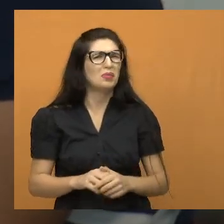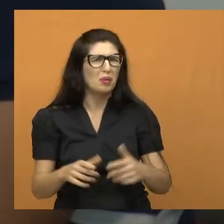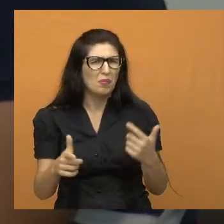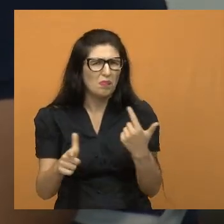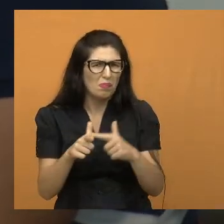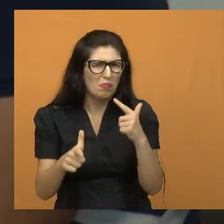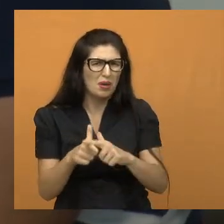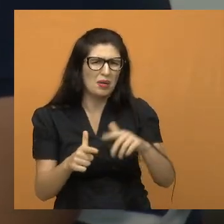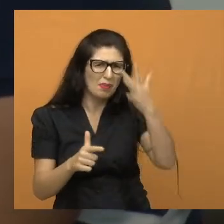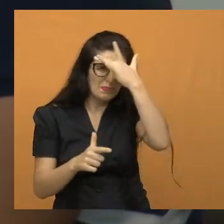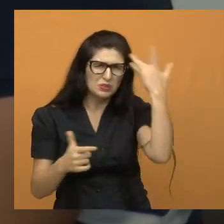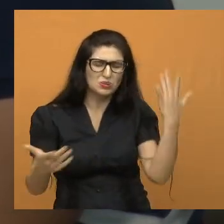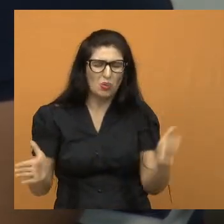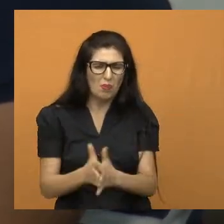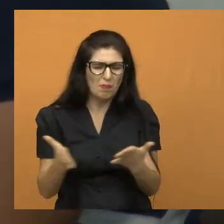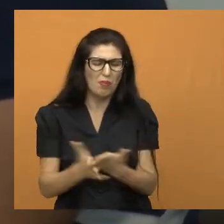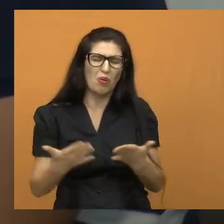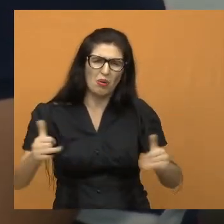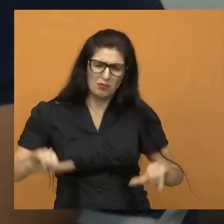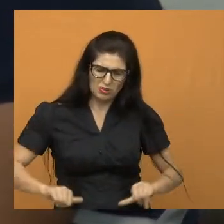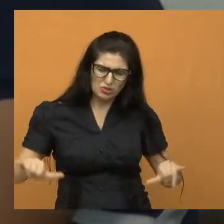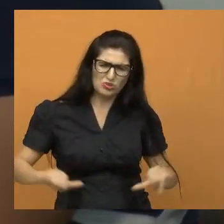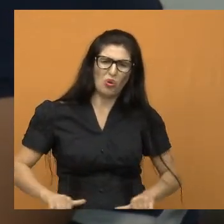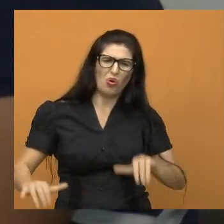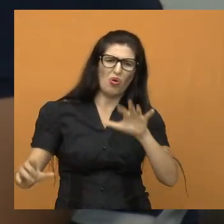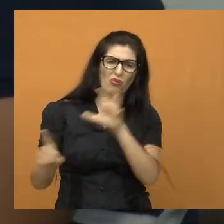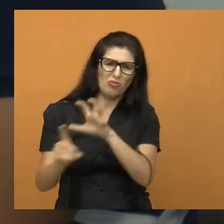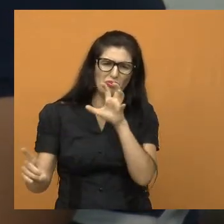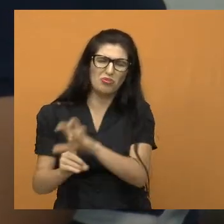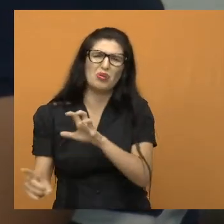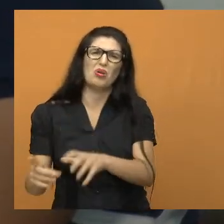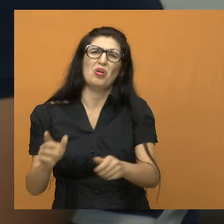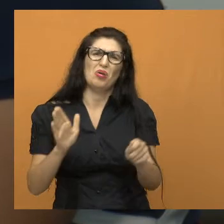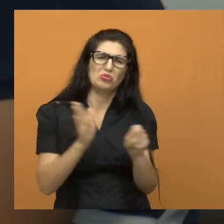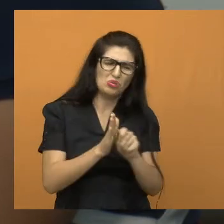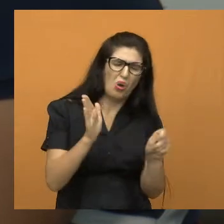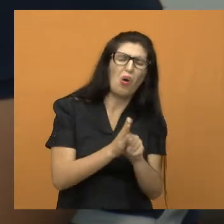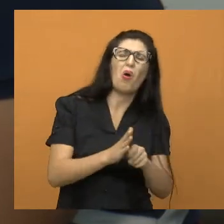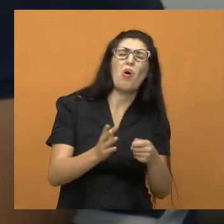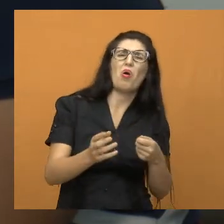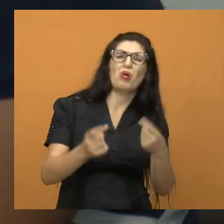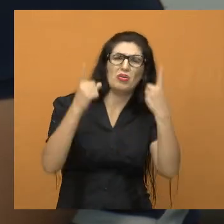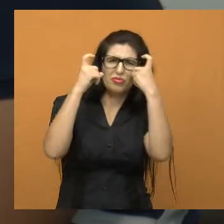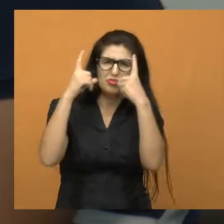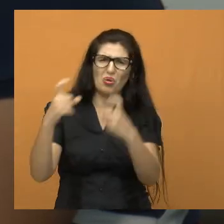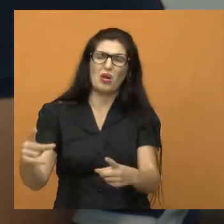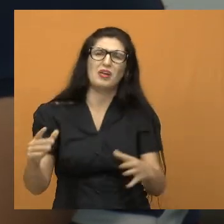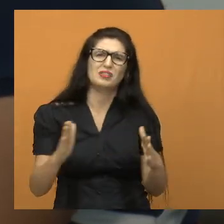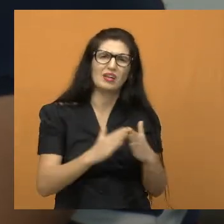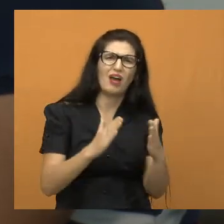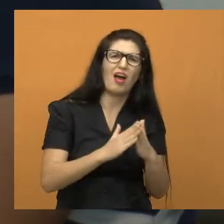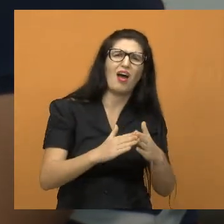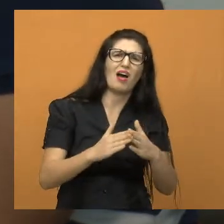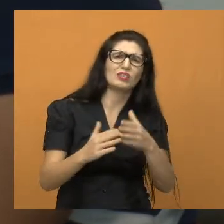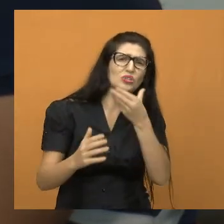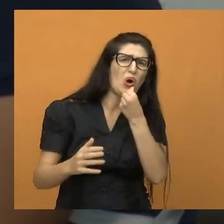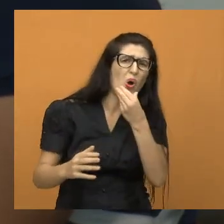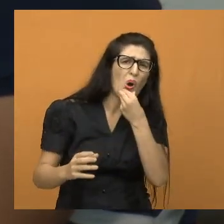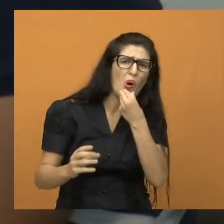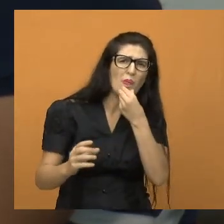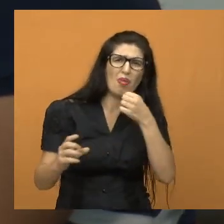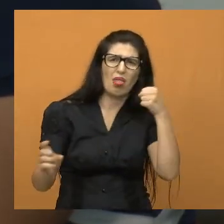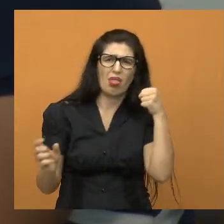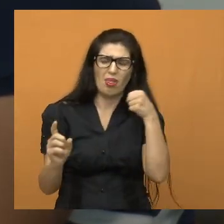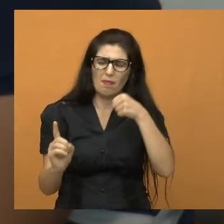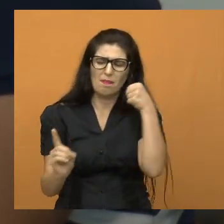da violência. E essas violências, como o narcotráfico, como a violência doméstica, a violência contra homens e